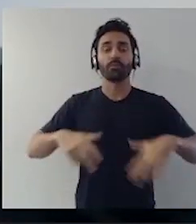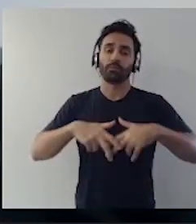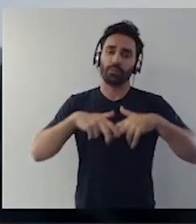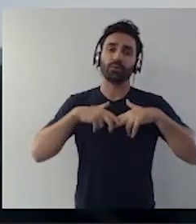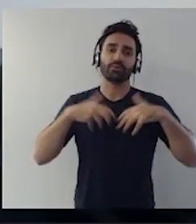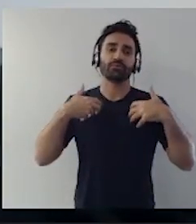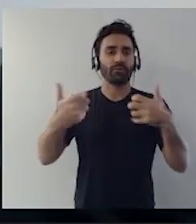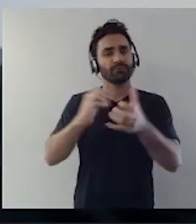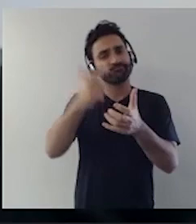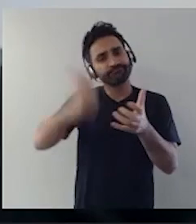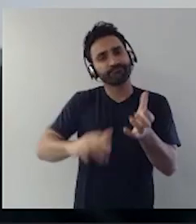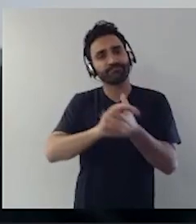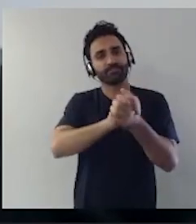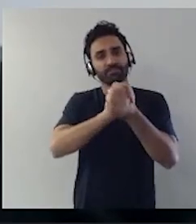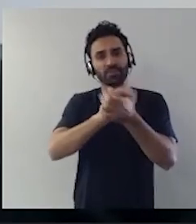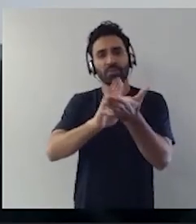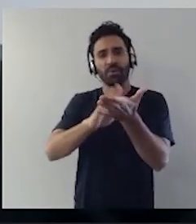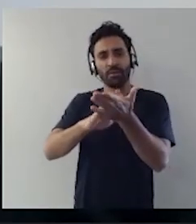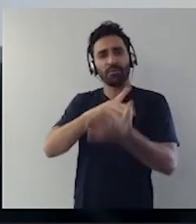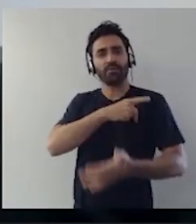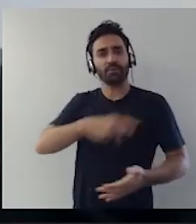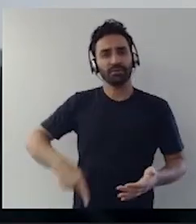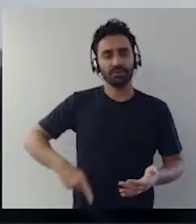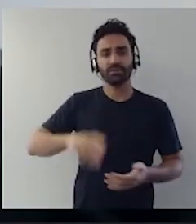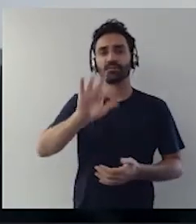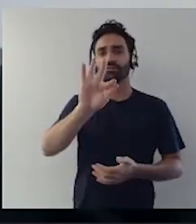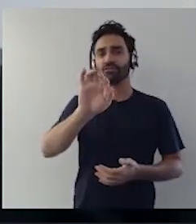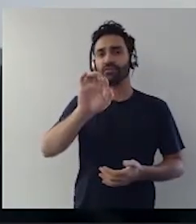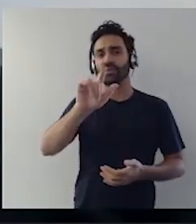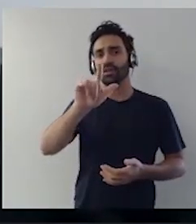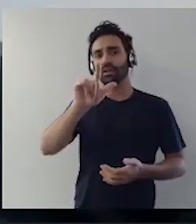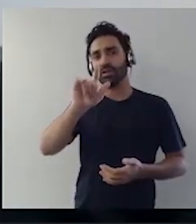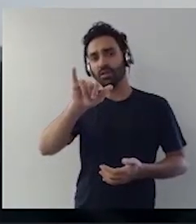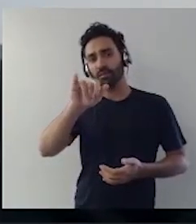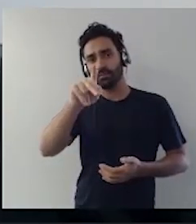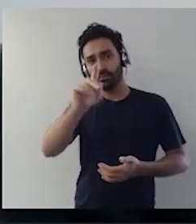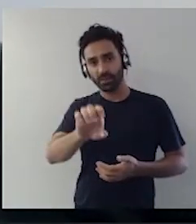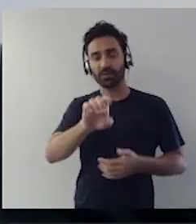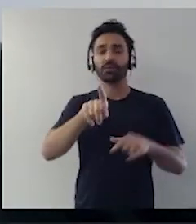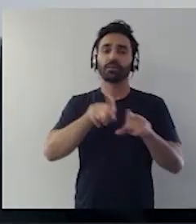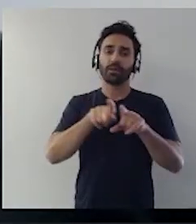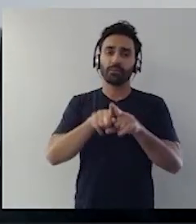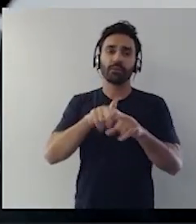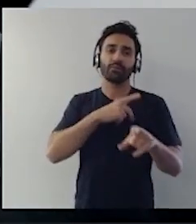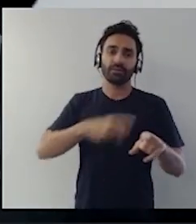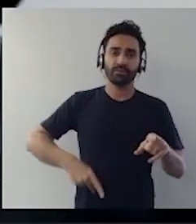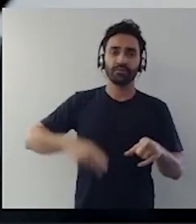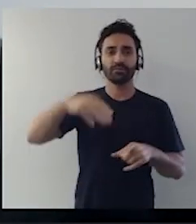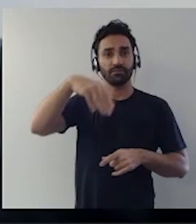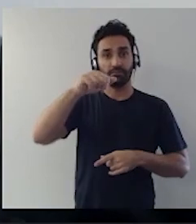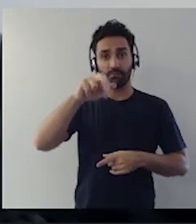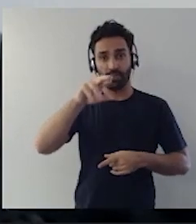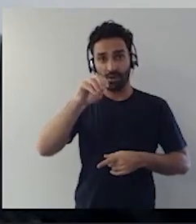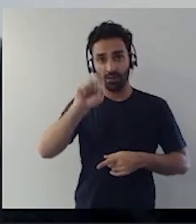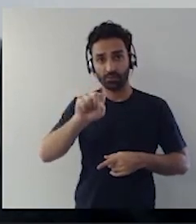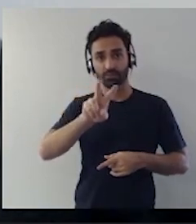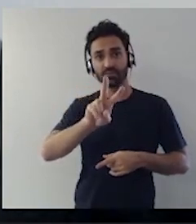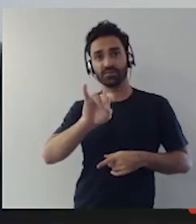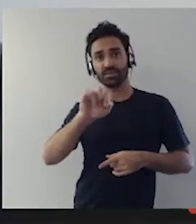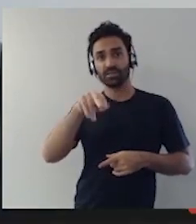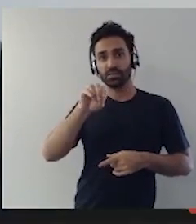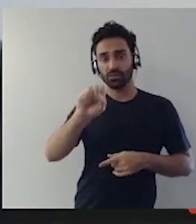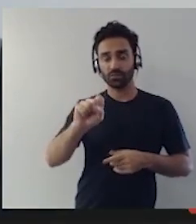ressaltar os cumprimentos ao nosso presidente, Felipe Santa Cruz, ao nosso sempre presidente, Marcos Vinícius, ao